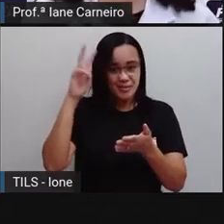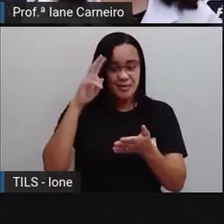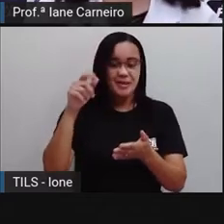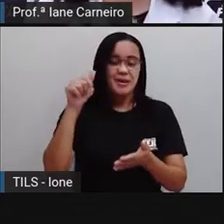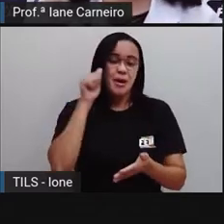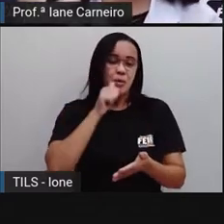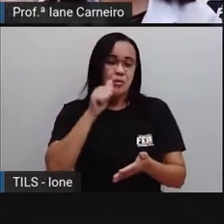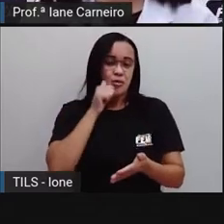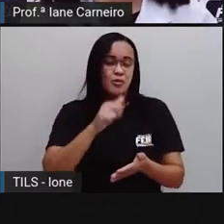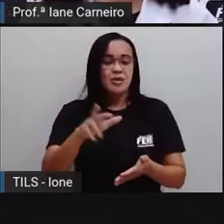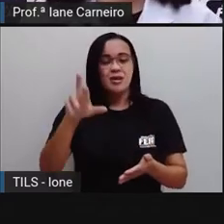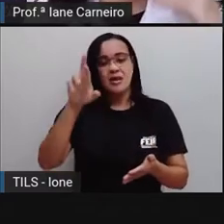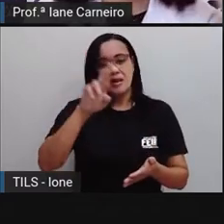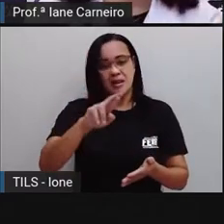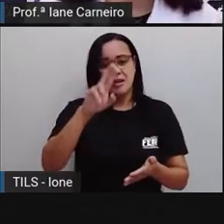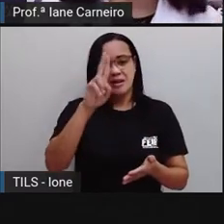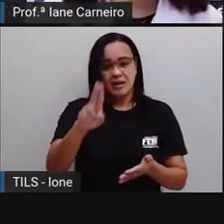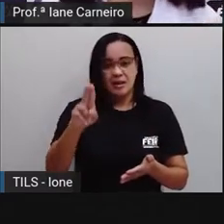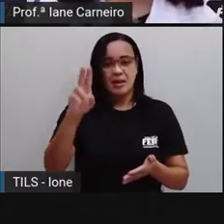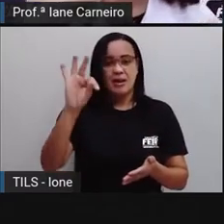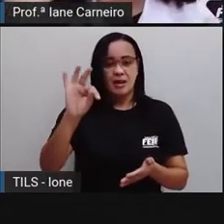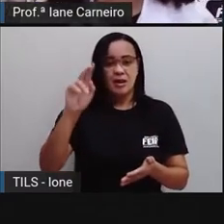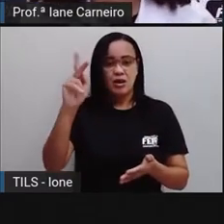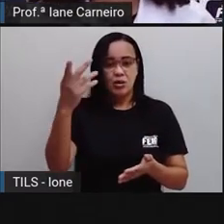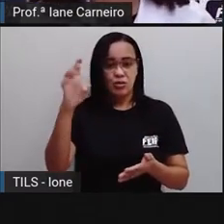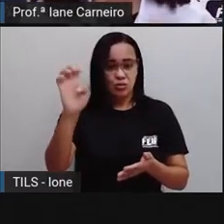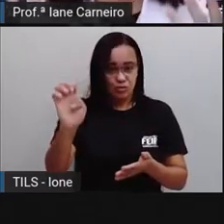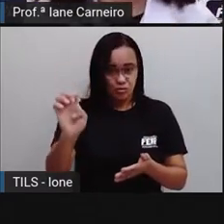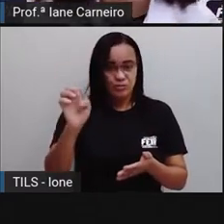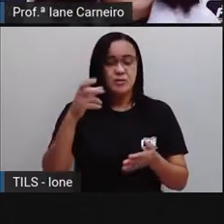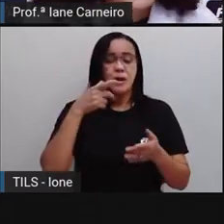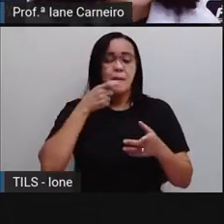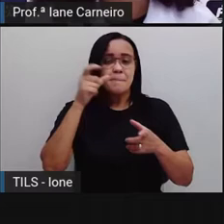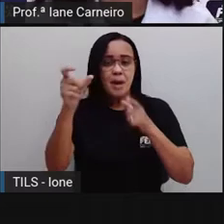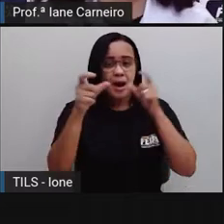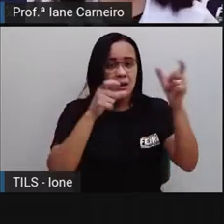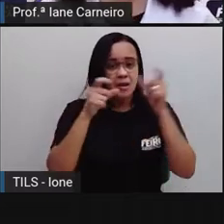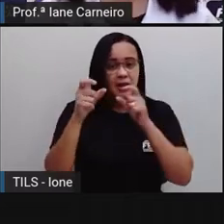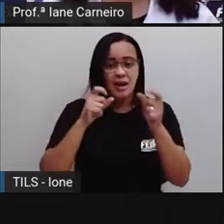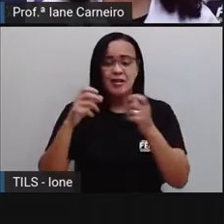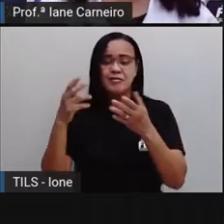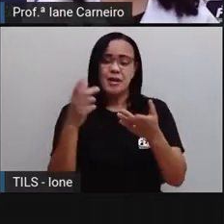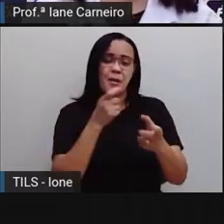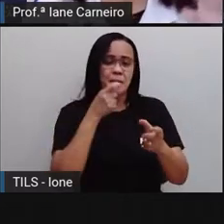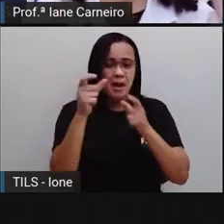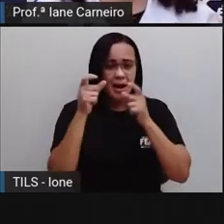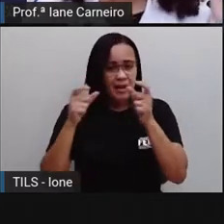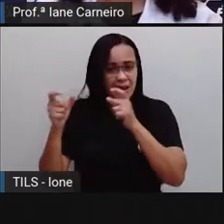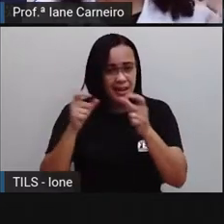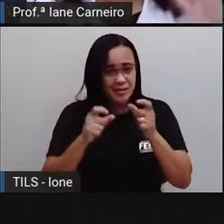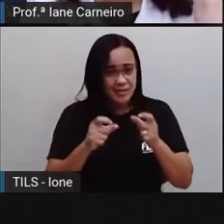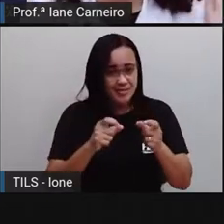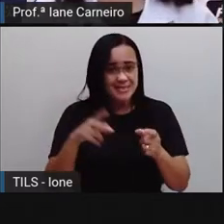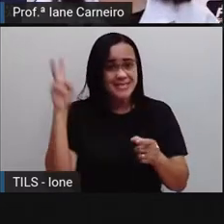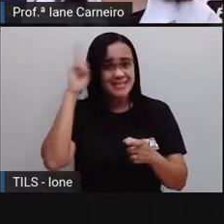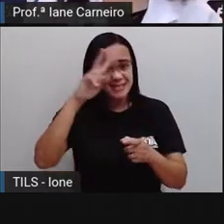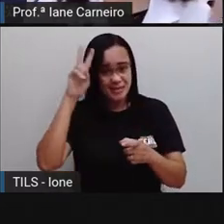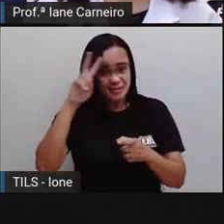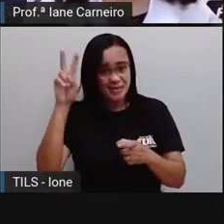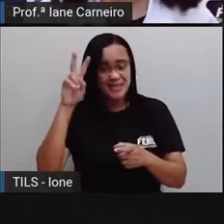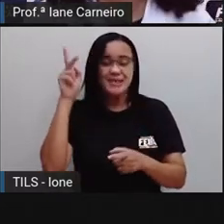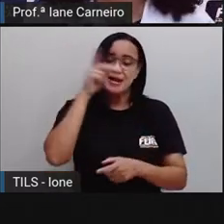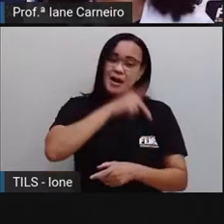e aí aparecia né algumas letras e as palavras e recheando você e a Paula eu tenho